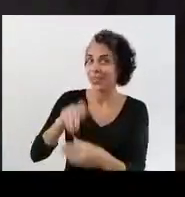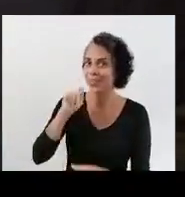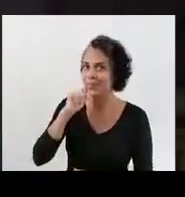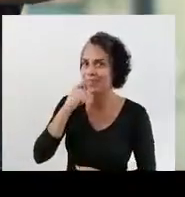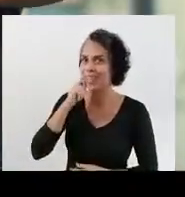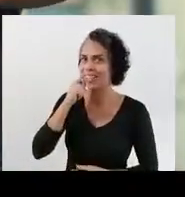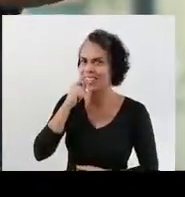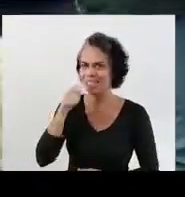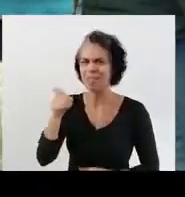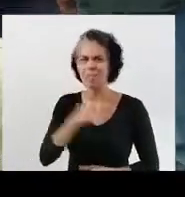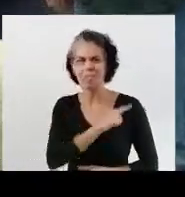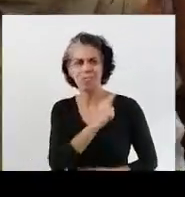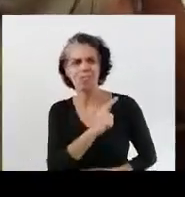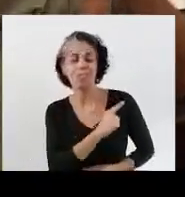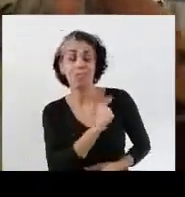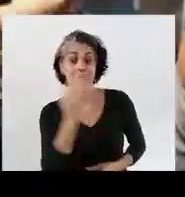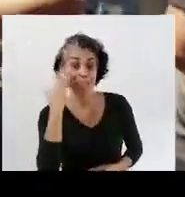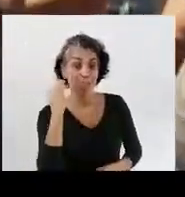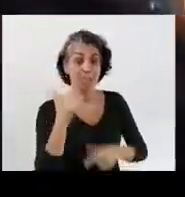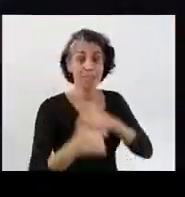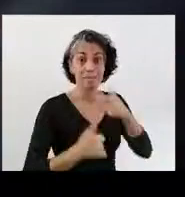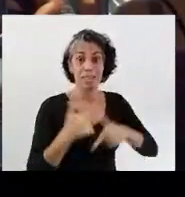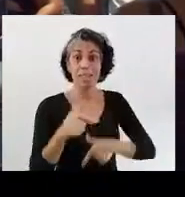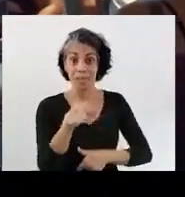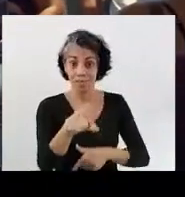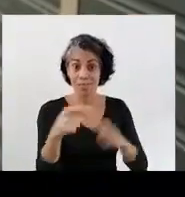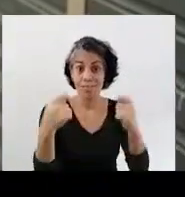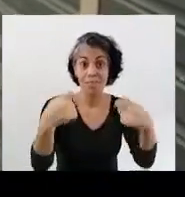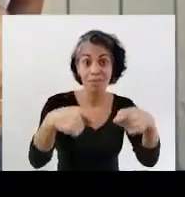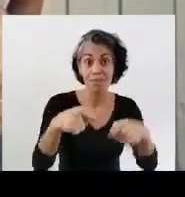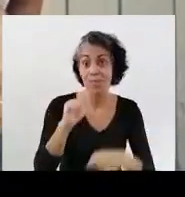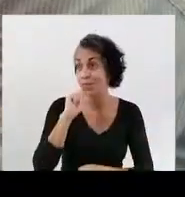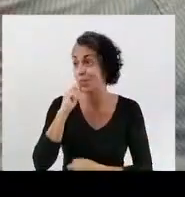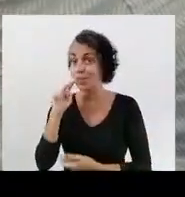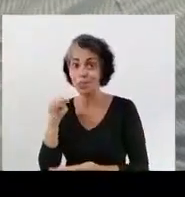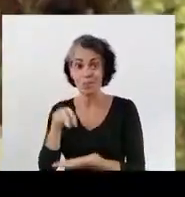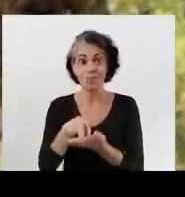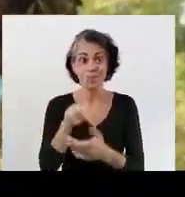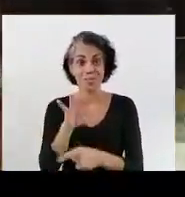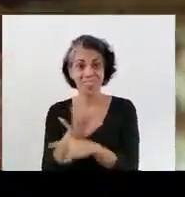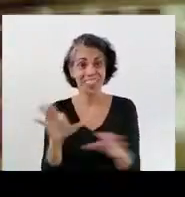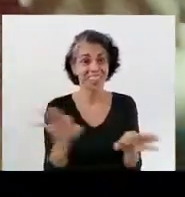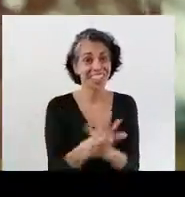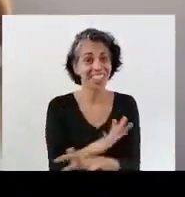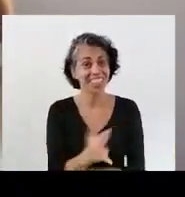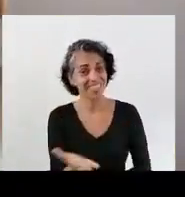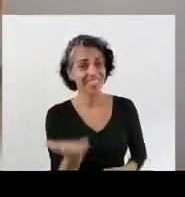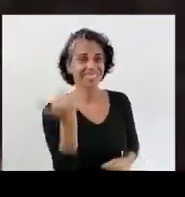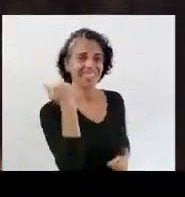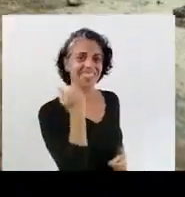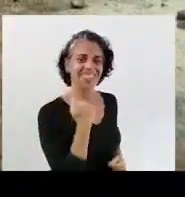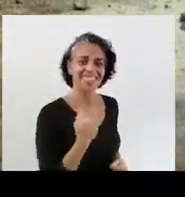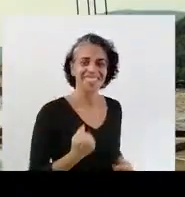Vem com o Eduardo Paes. É um bom gestor, sabe trabalhar. Você precisou, o Dudu tá